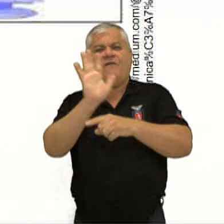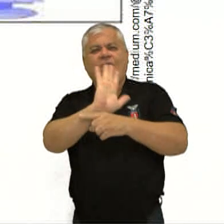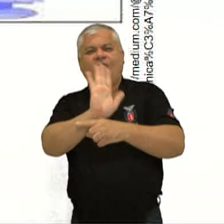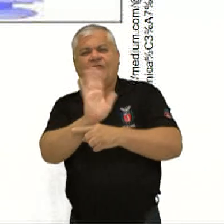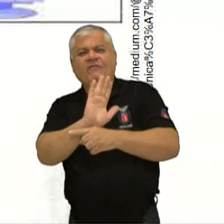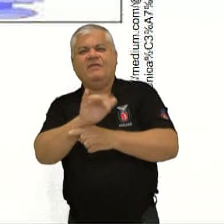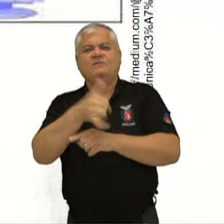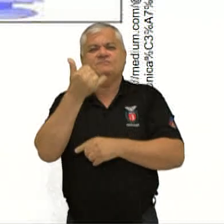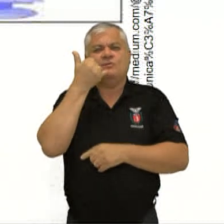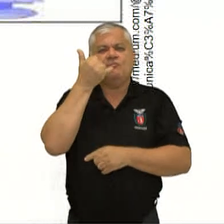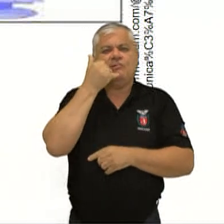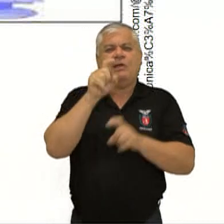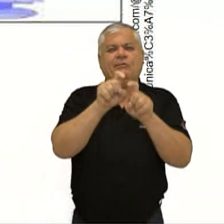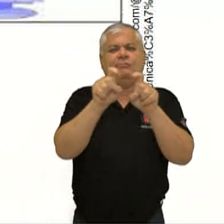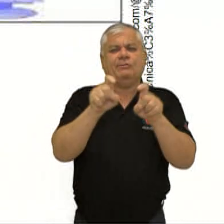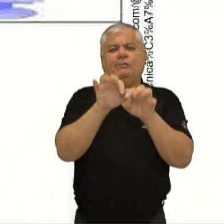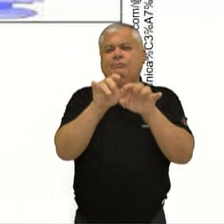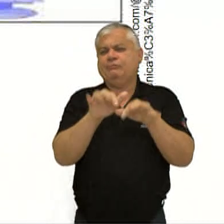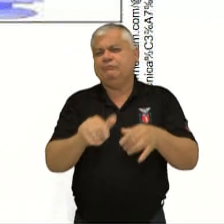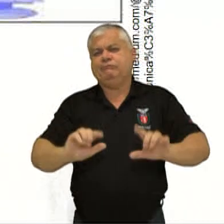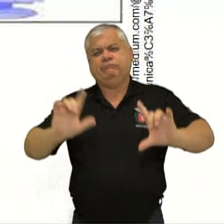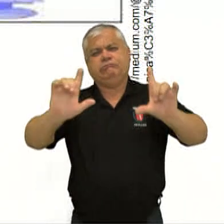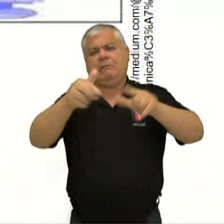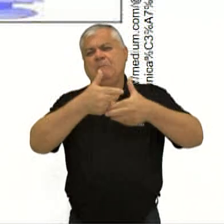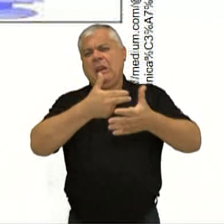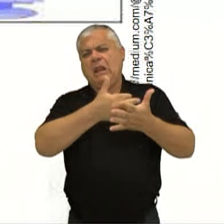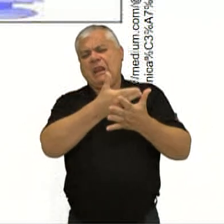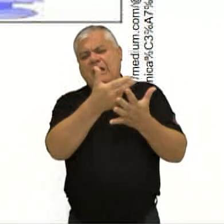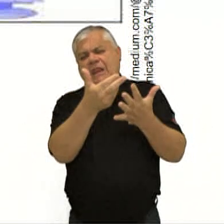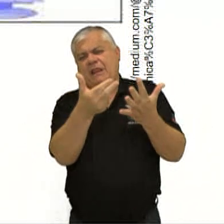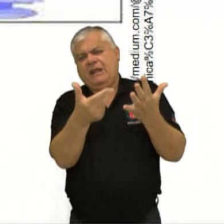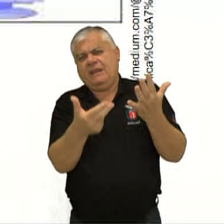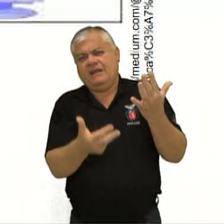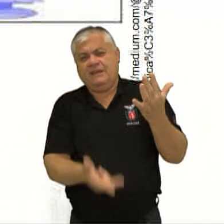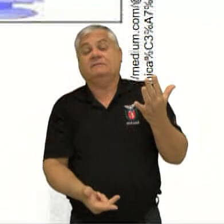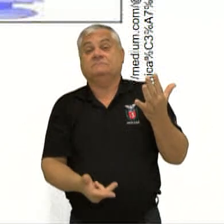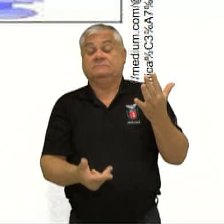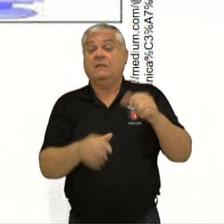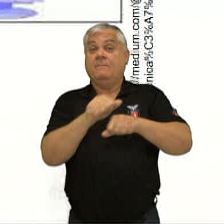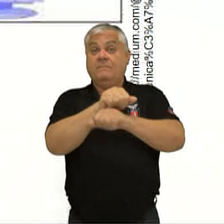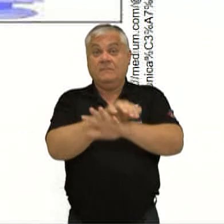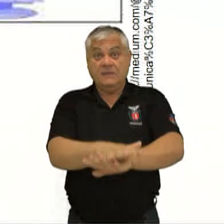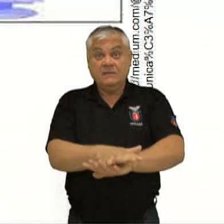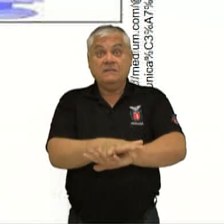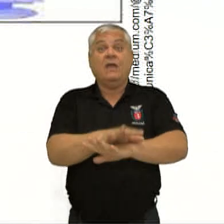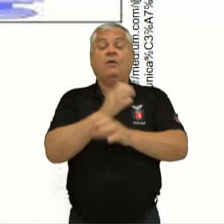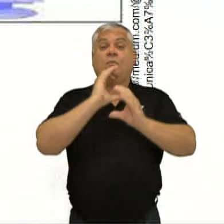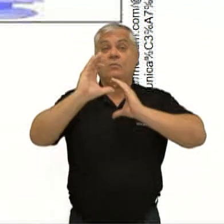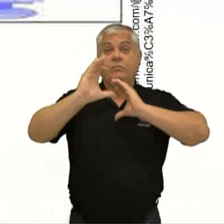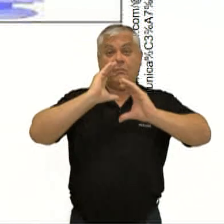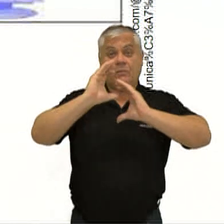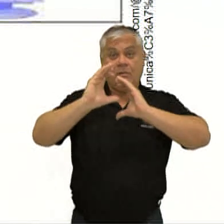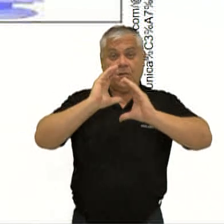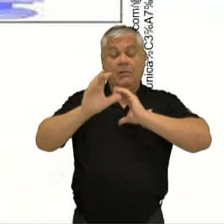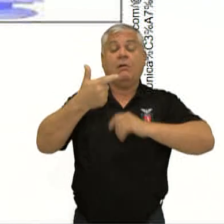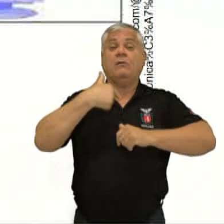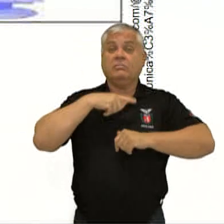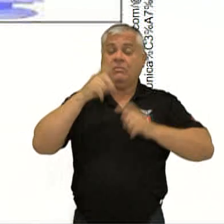celular, computador, TV e tantas outras formas de mídia e de comunicação. O ser humano